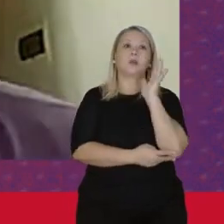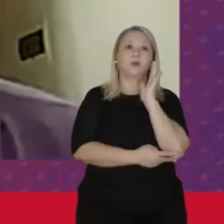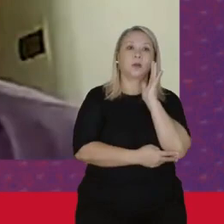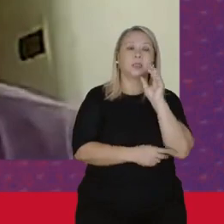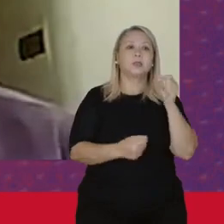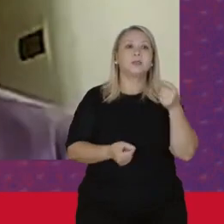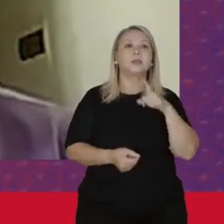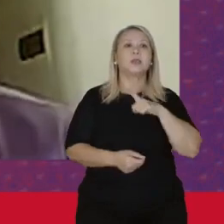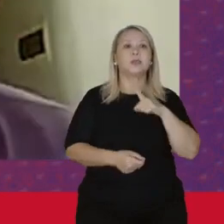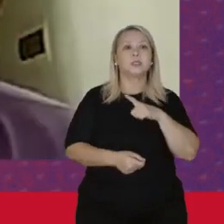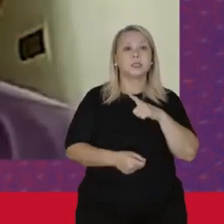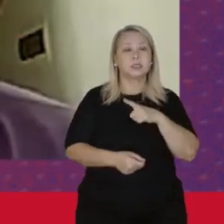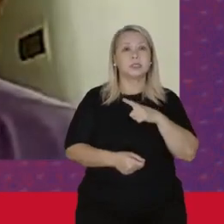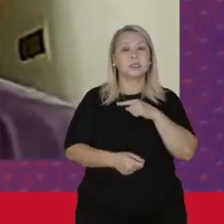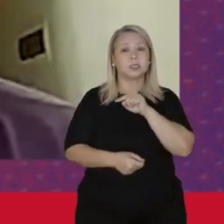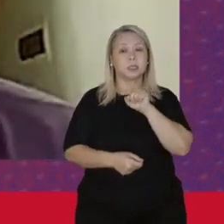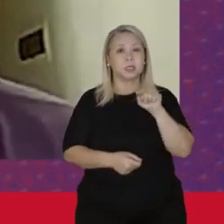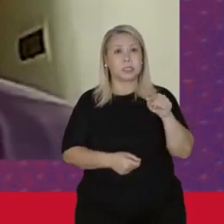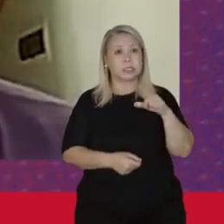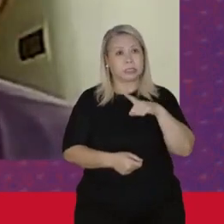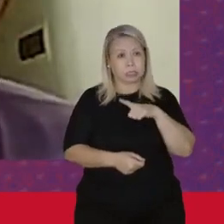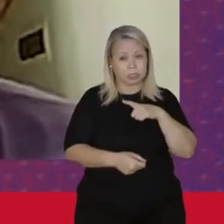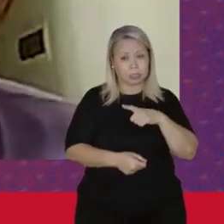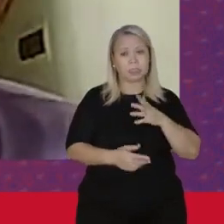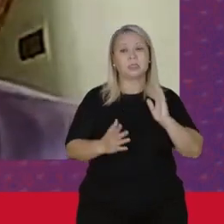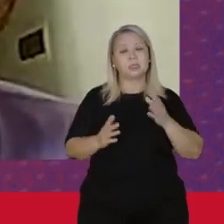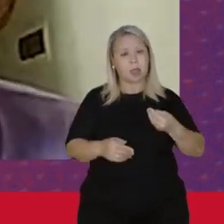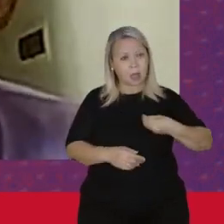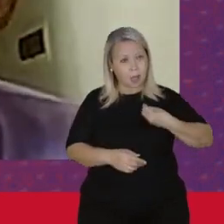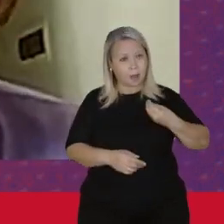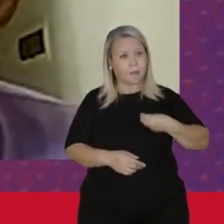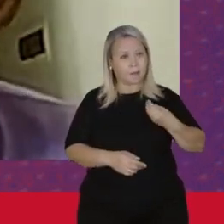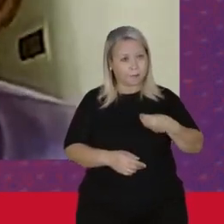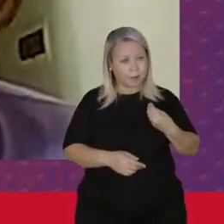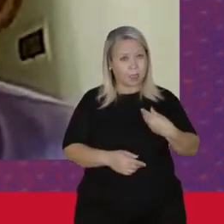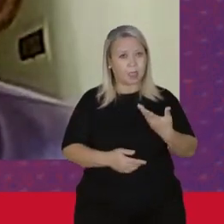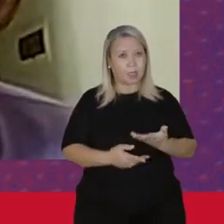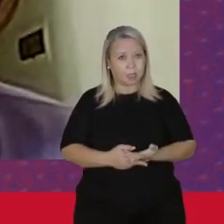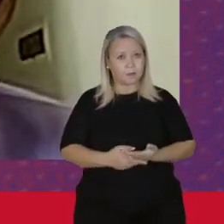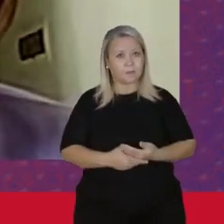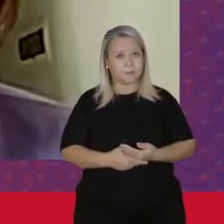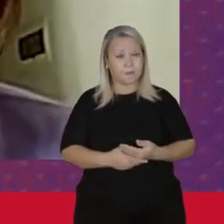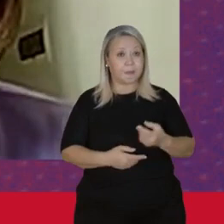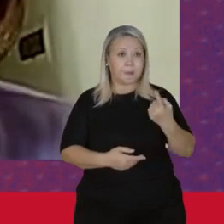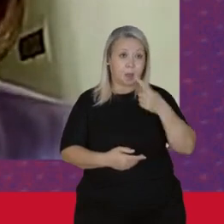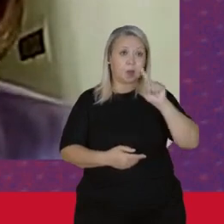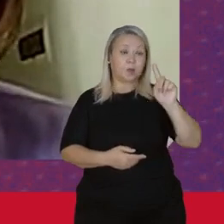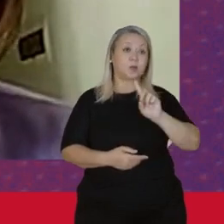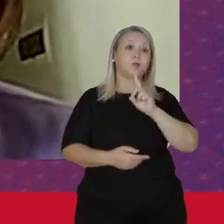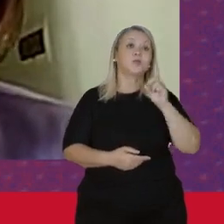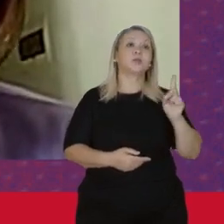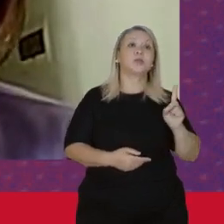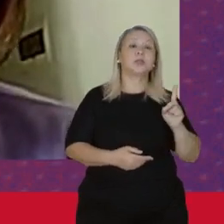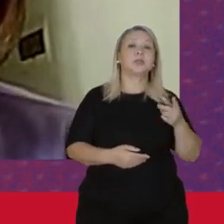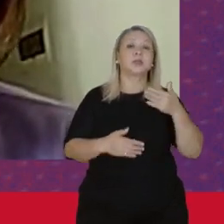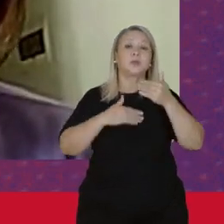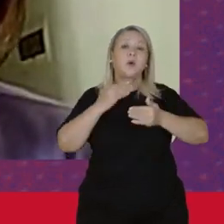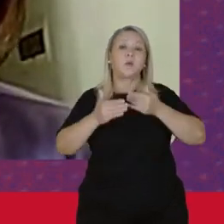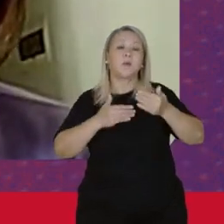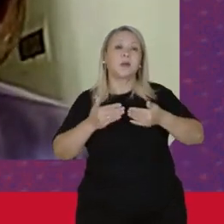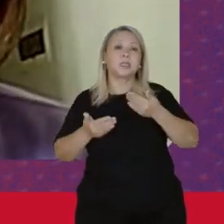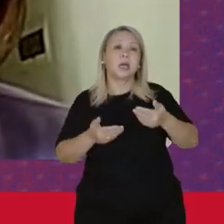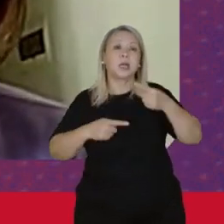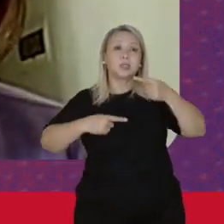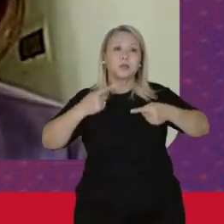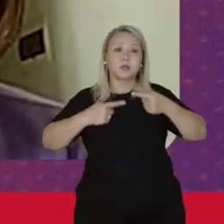gente teve aí, e tem tido, e está vivendo, inclusive, nesses últimos dias também, um processo de